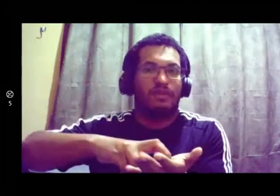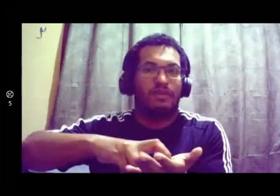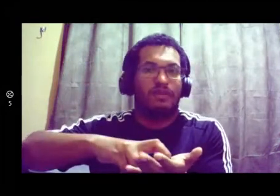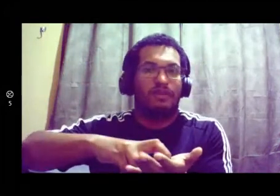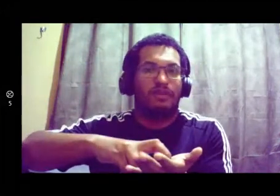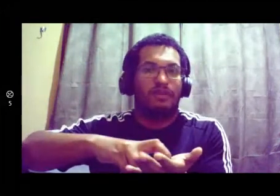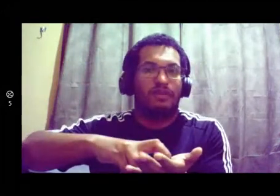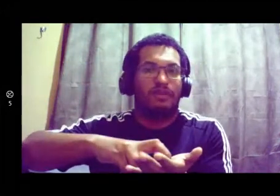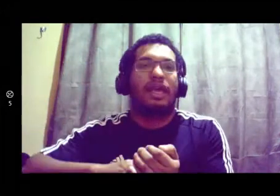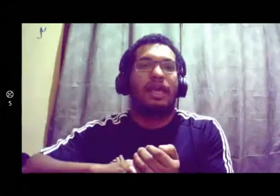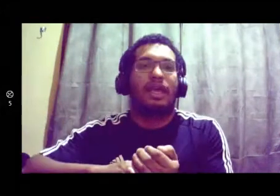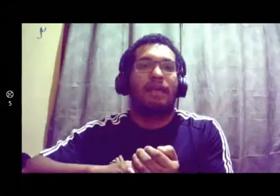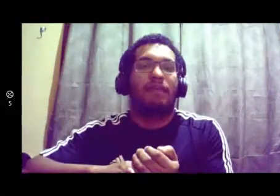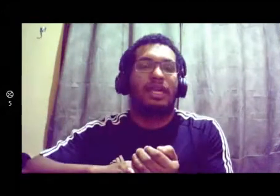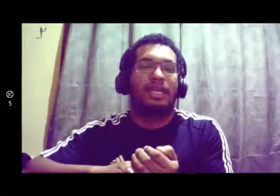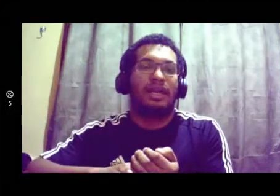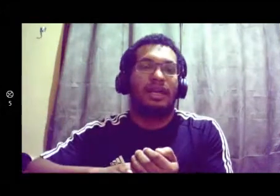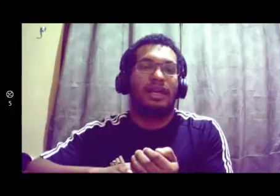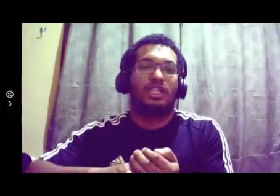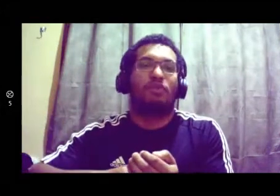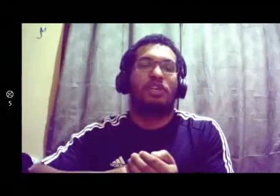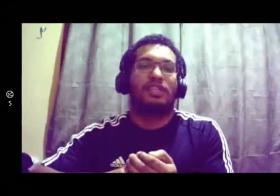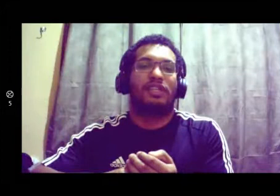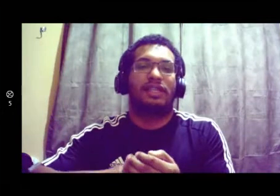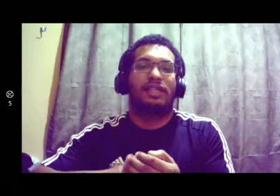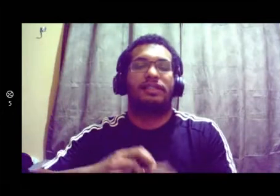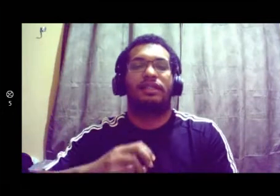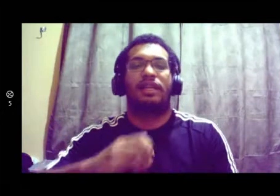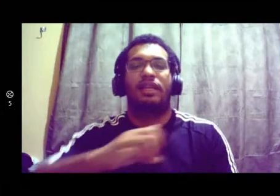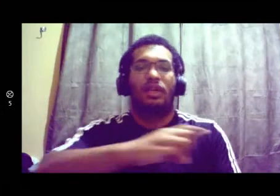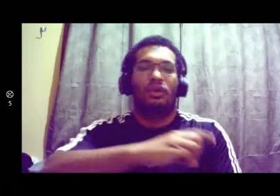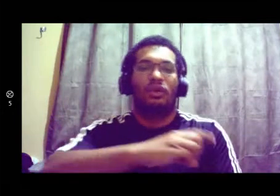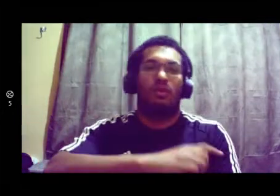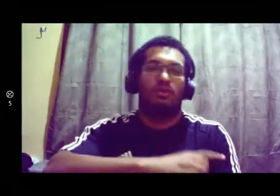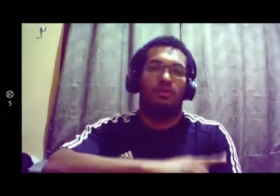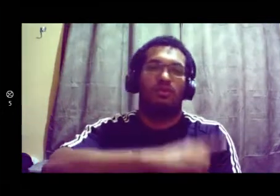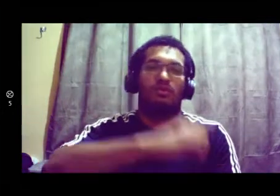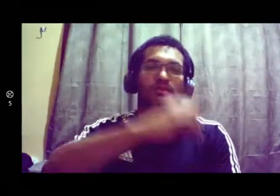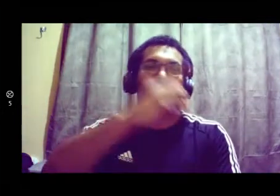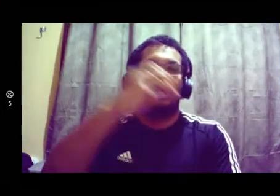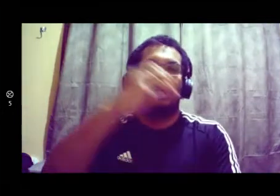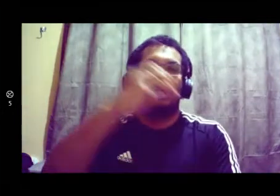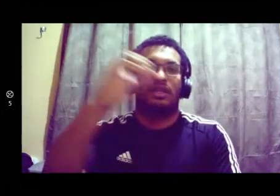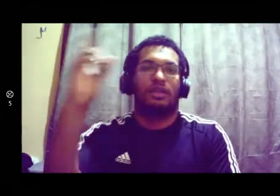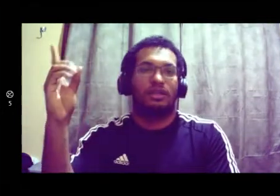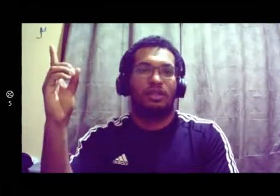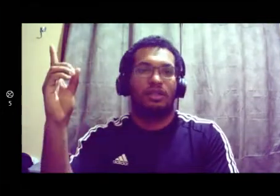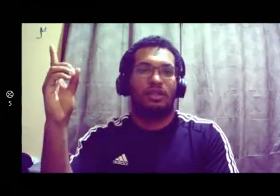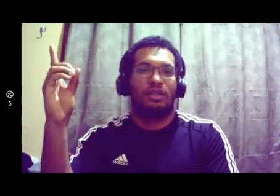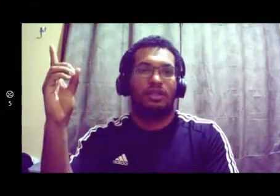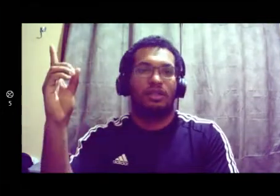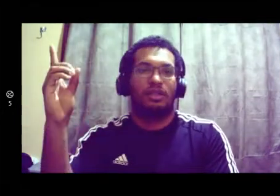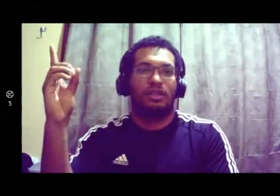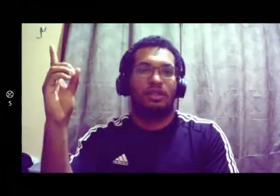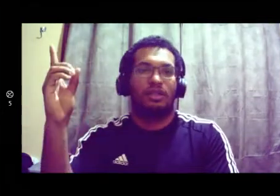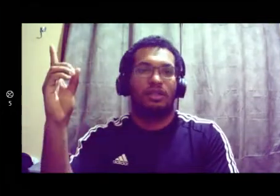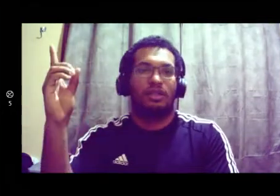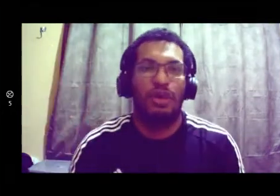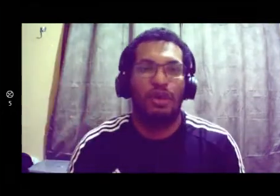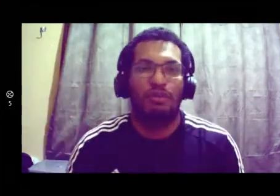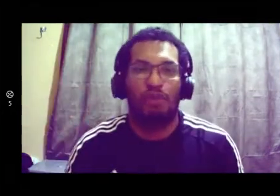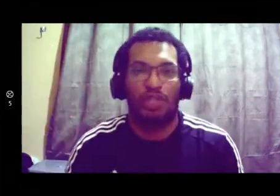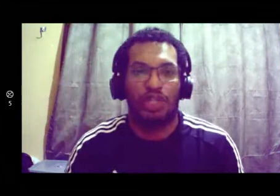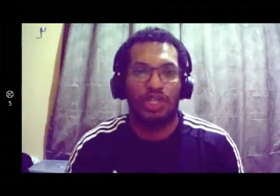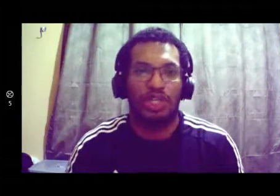falei para vocês? Manhã a gente pode fazer assim, né? Com manhã. Também porque falar